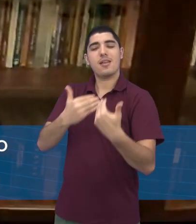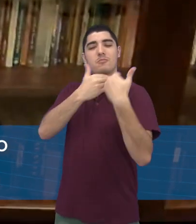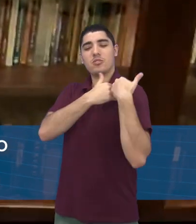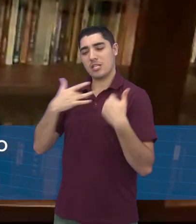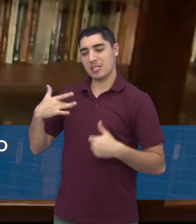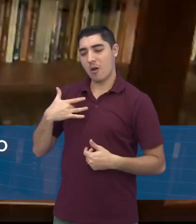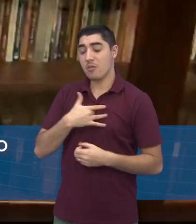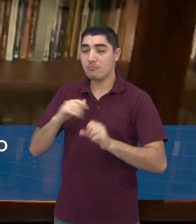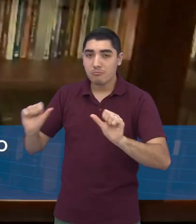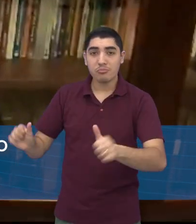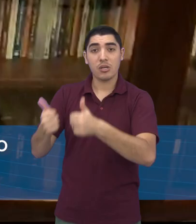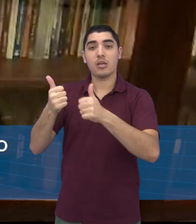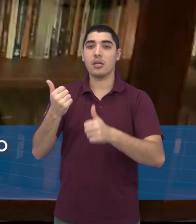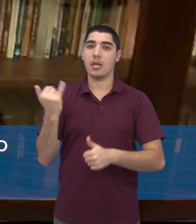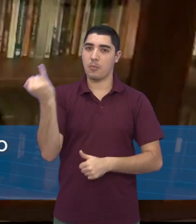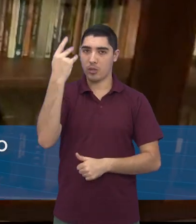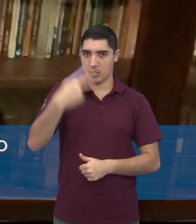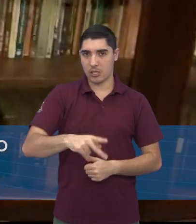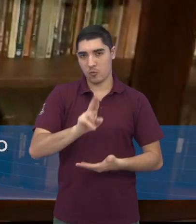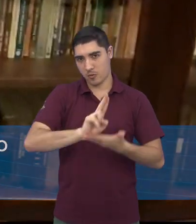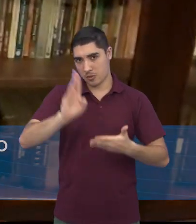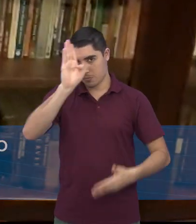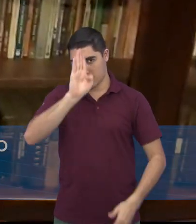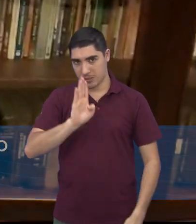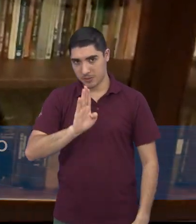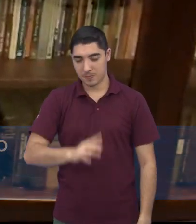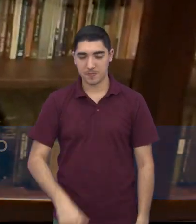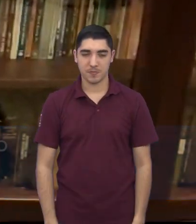grande privilégio das universidades do Brasil.